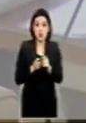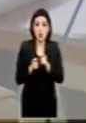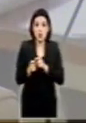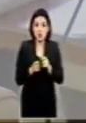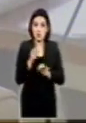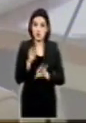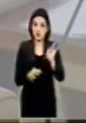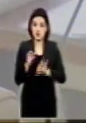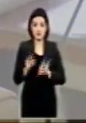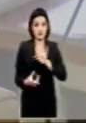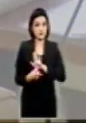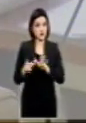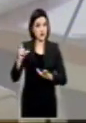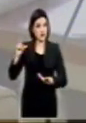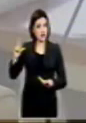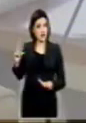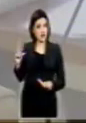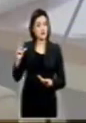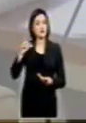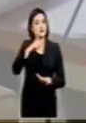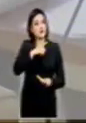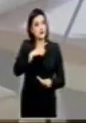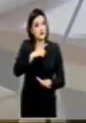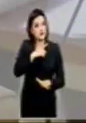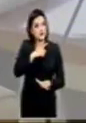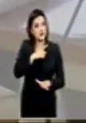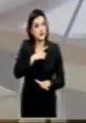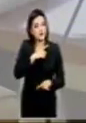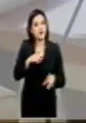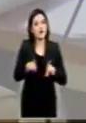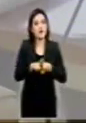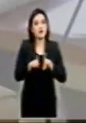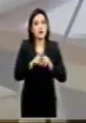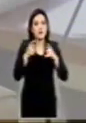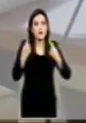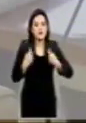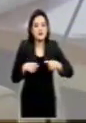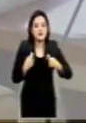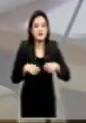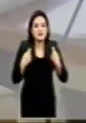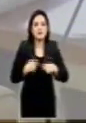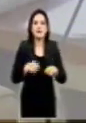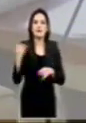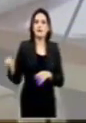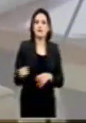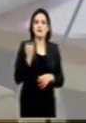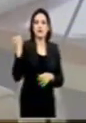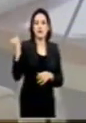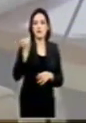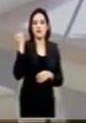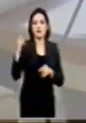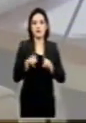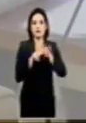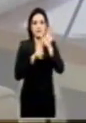prévio funciona como elemento de legitimação da produção do próprio elemento probatório. Tal